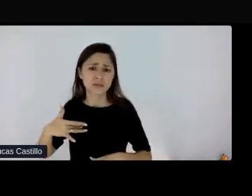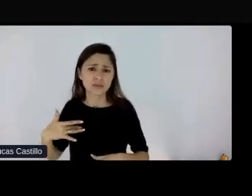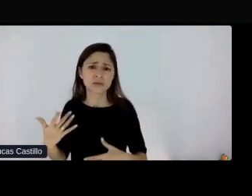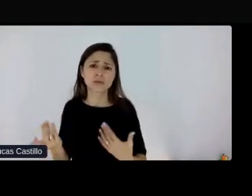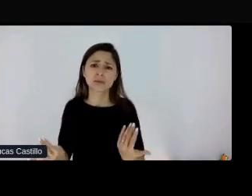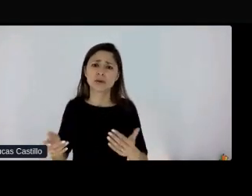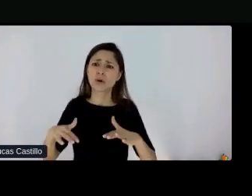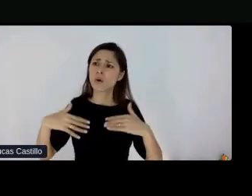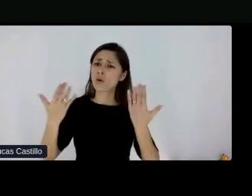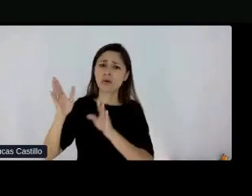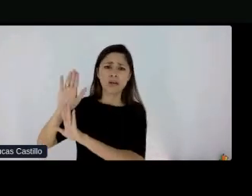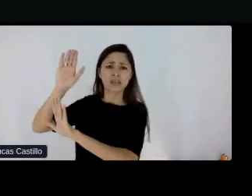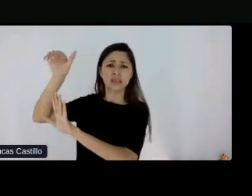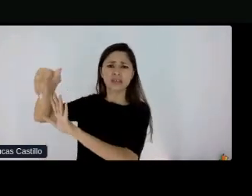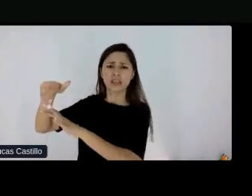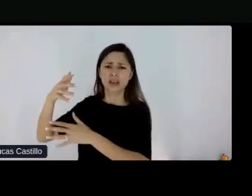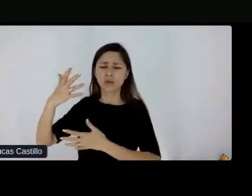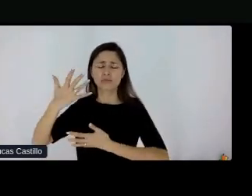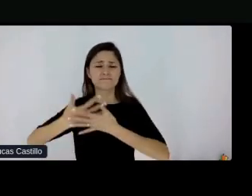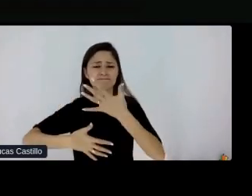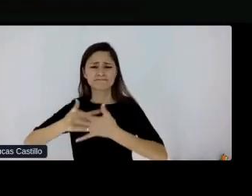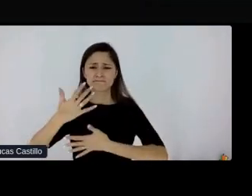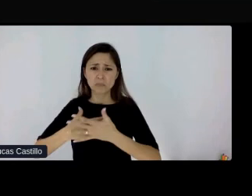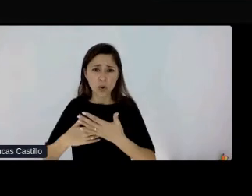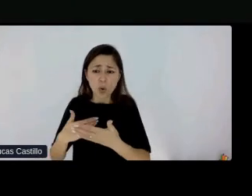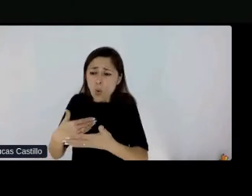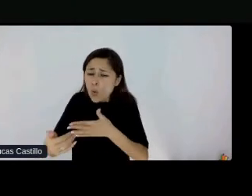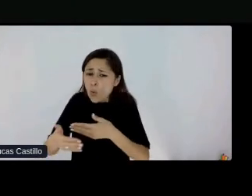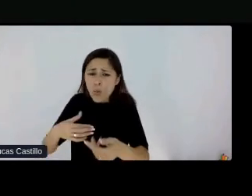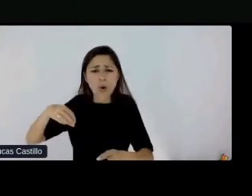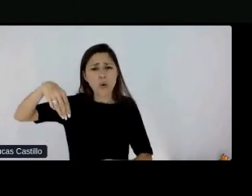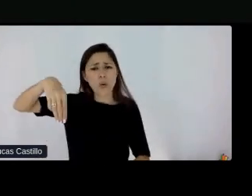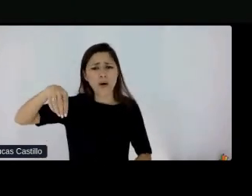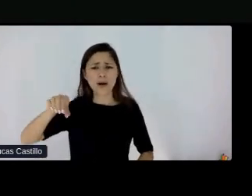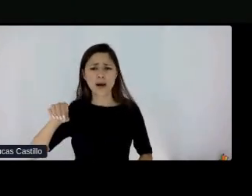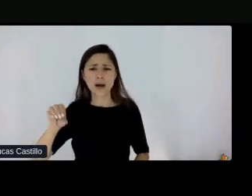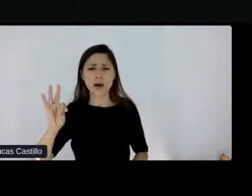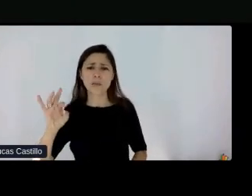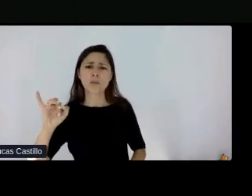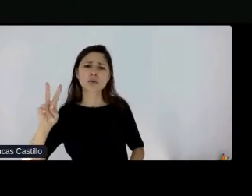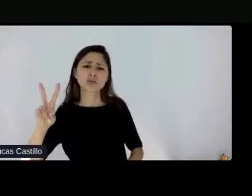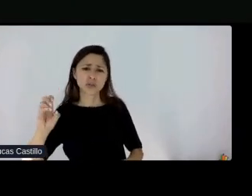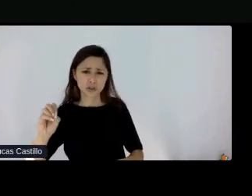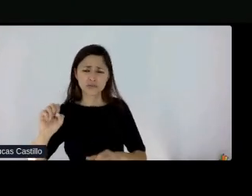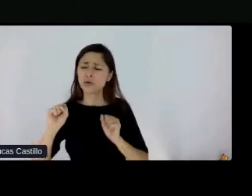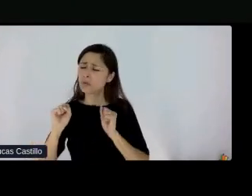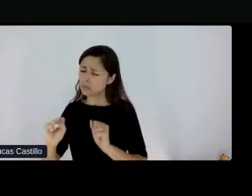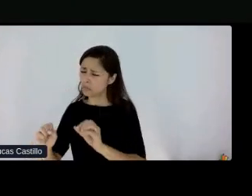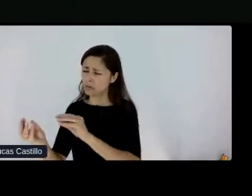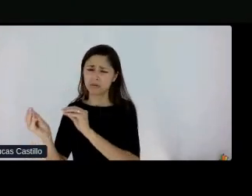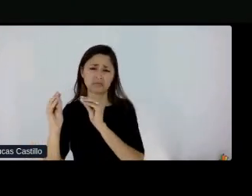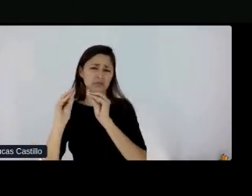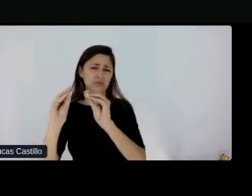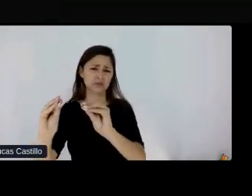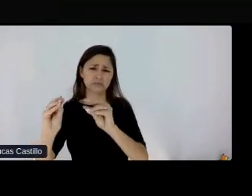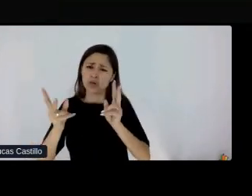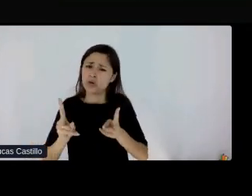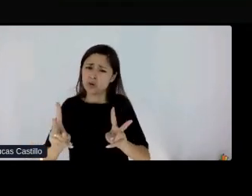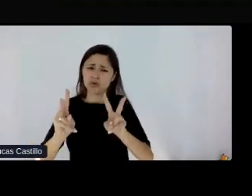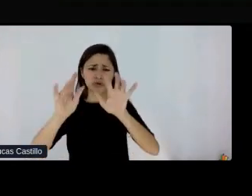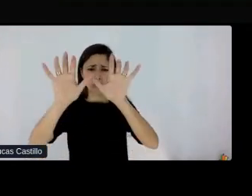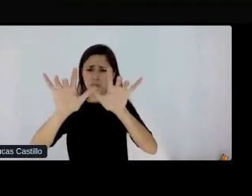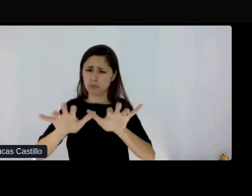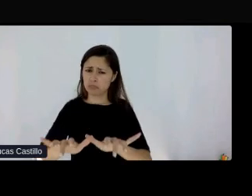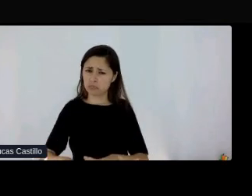de identidade, ou qualquer outro tipo de motivo, ela pode falar, prefiro não informar, e seguir com o cadastro.